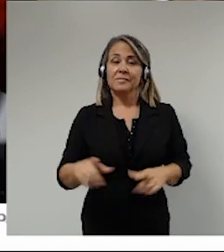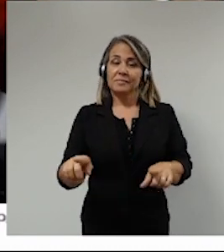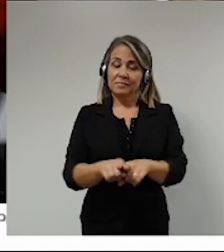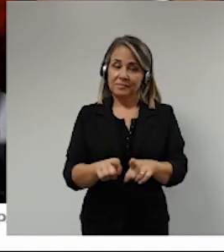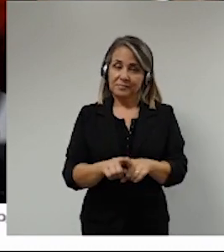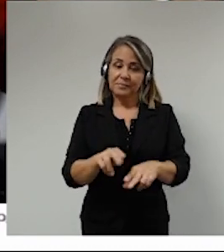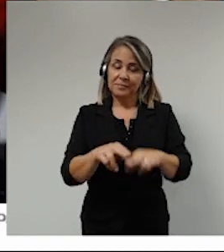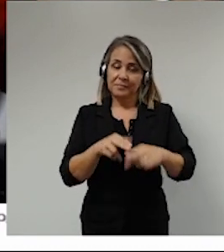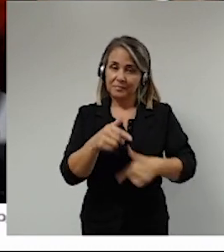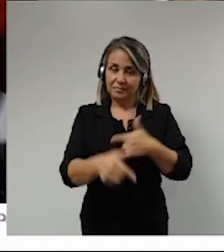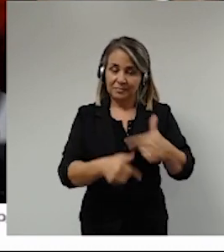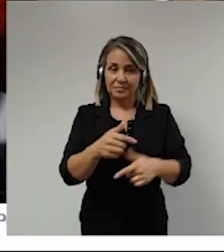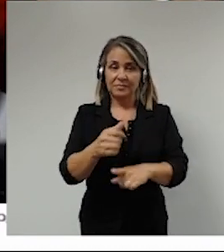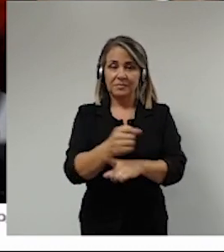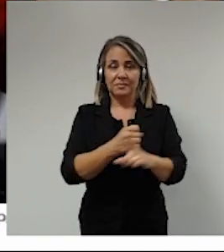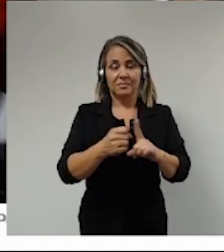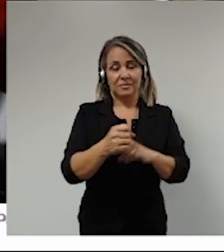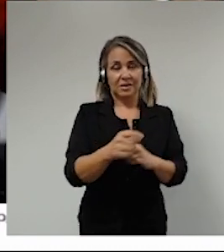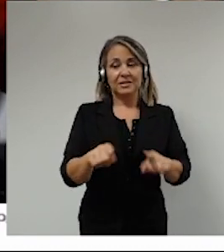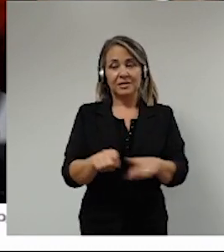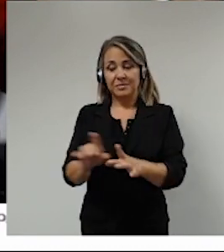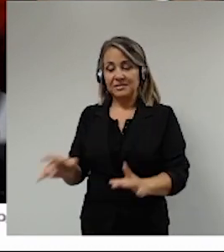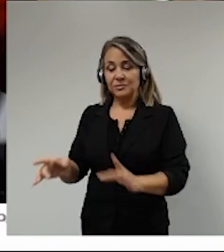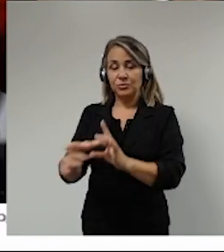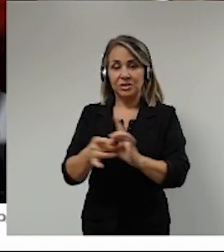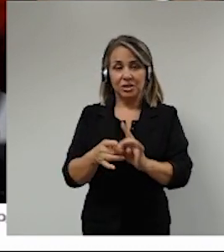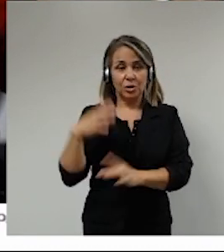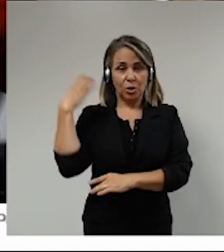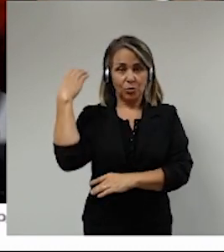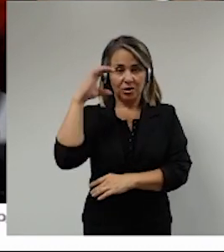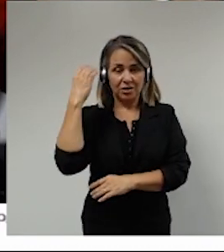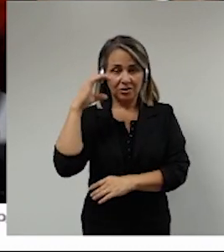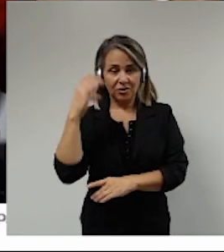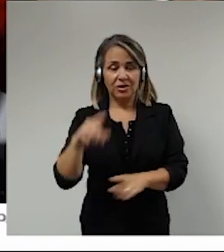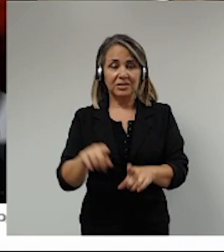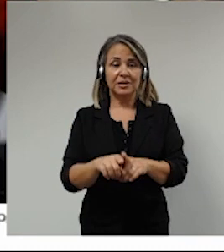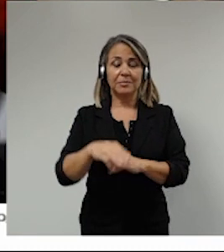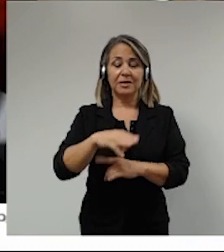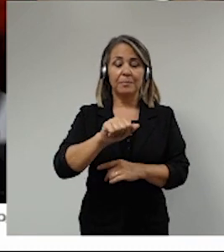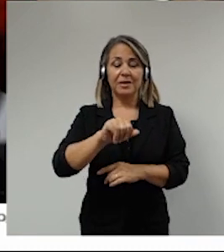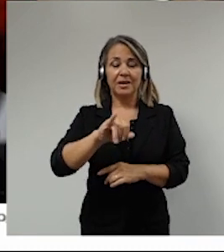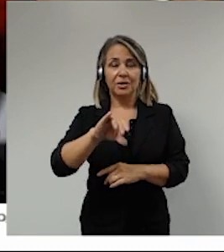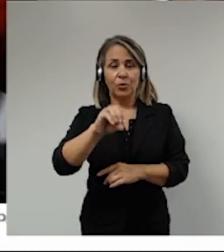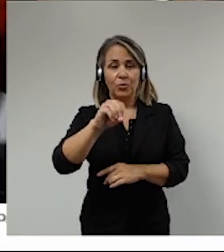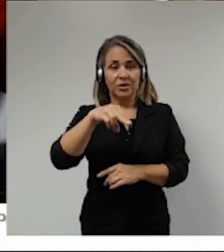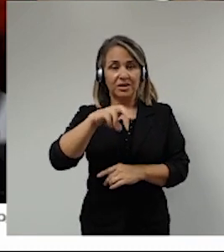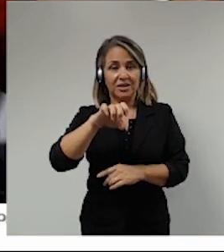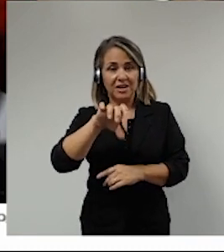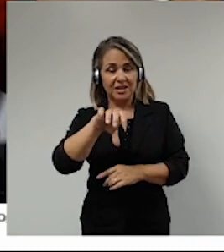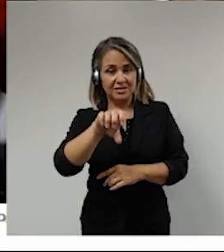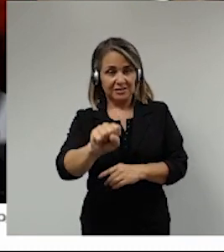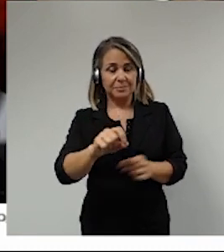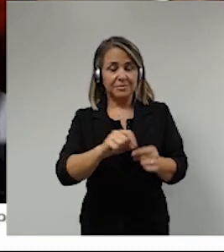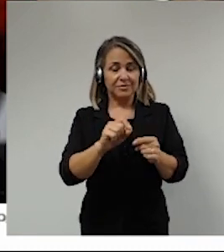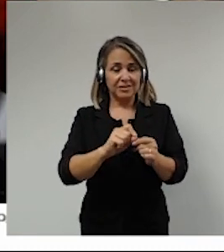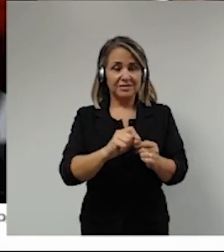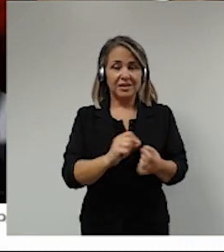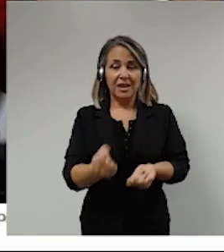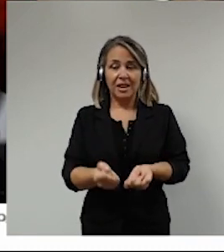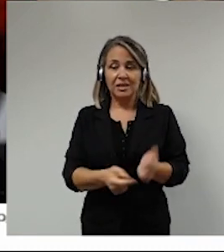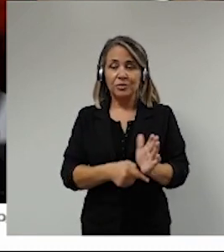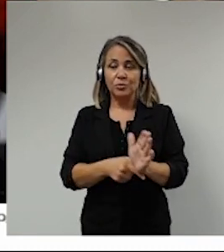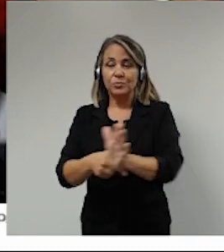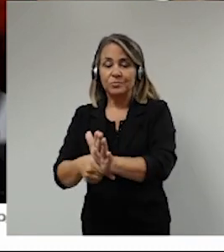por suas ações sociais. Inclusive, eles se uniram à Coca-Cola e à Hellmann's para eles fazerem doações de